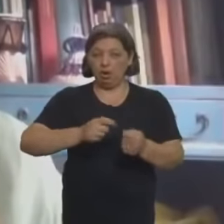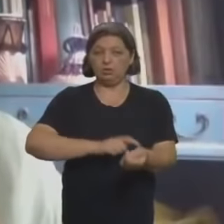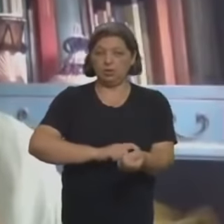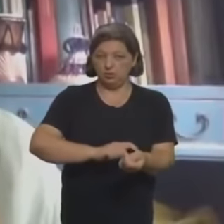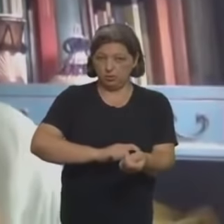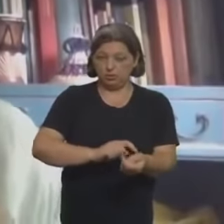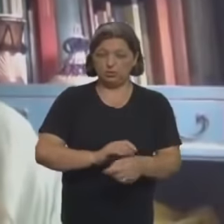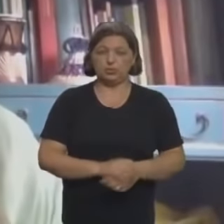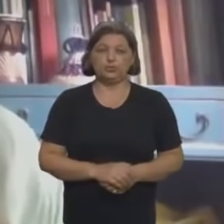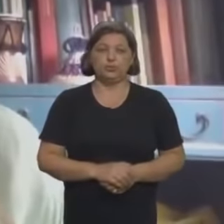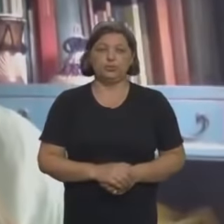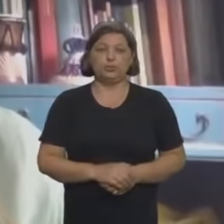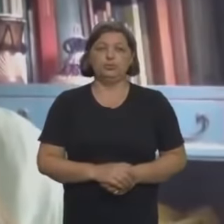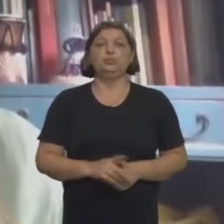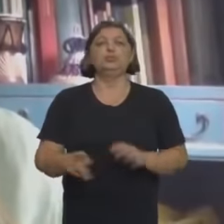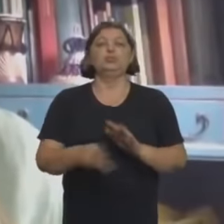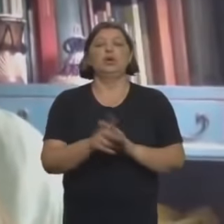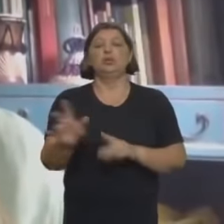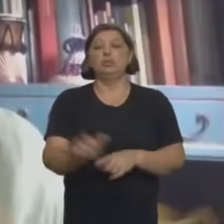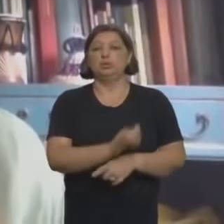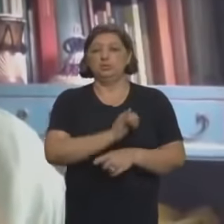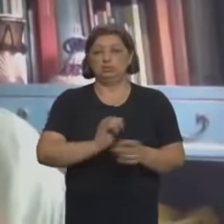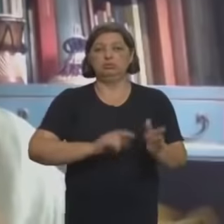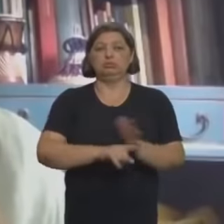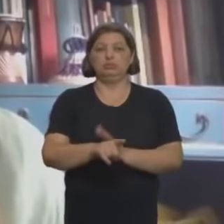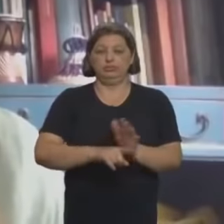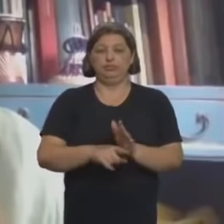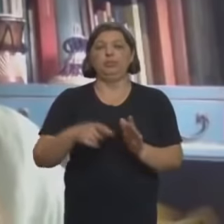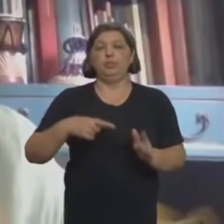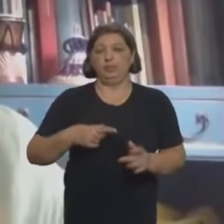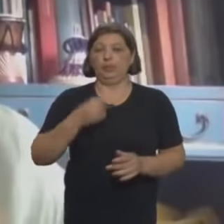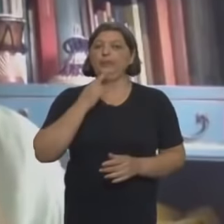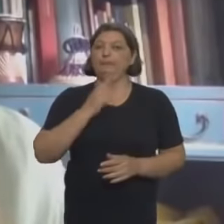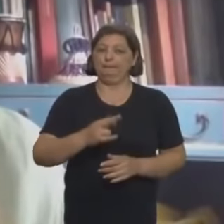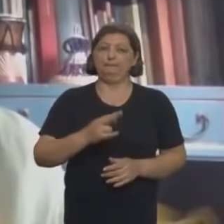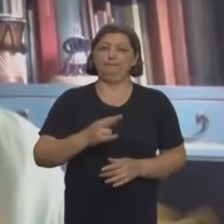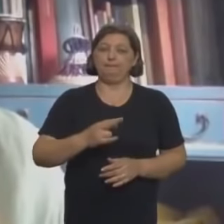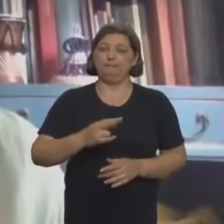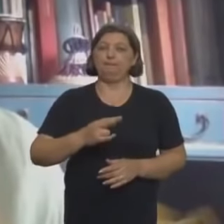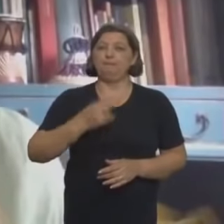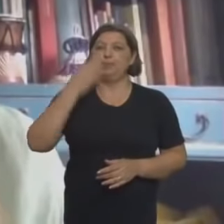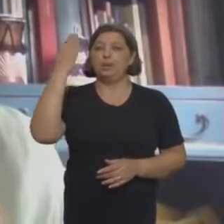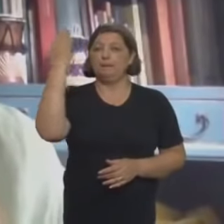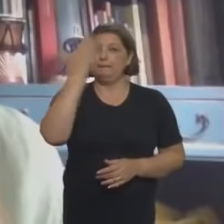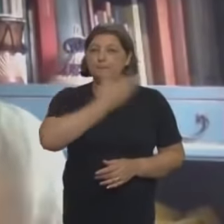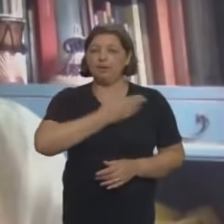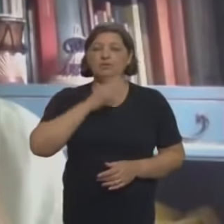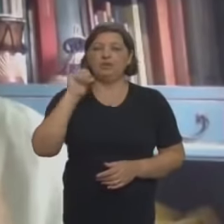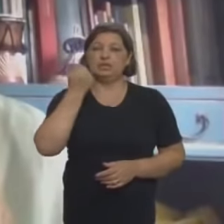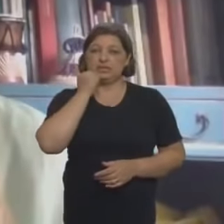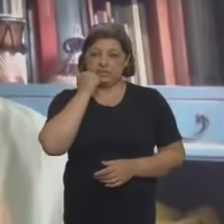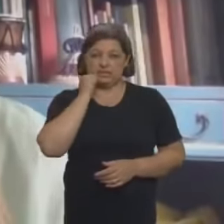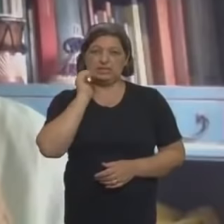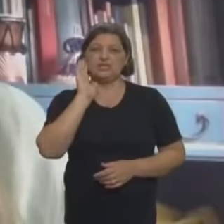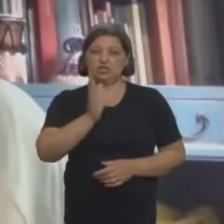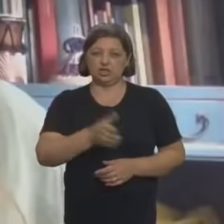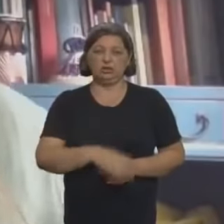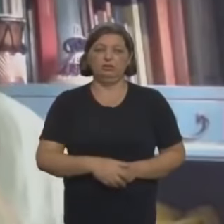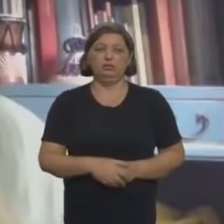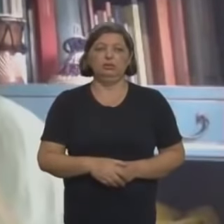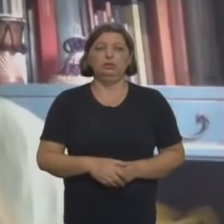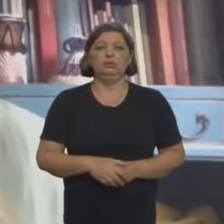digo para vocês, estratégias pesquisadas que têm resultados comprovados pela ciência, que muitos de vocês já conhecem.